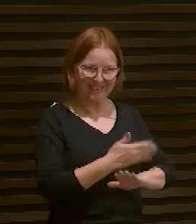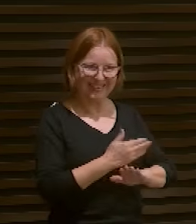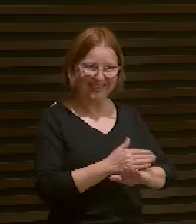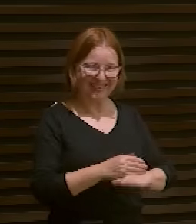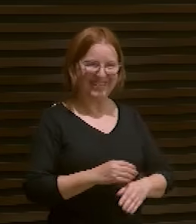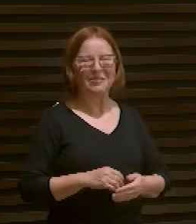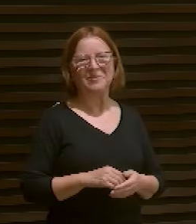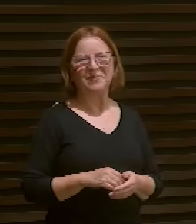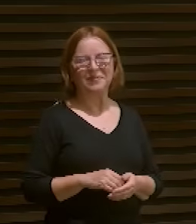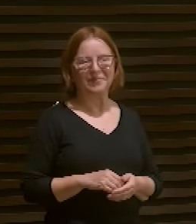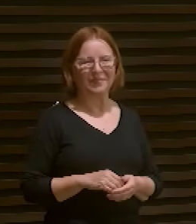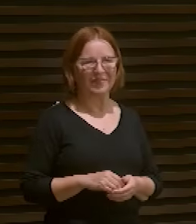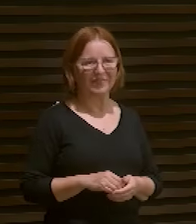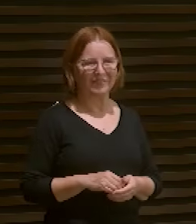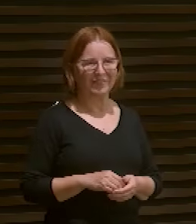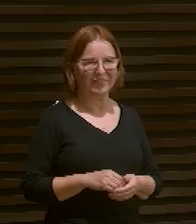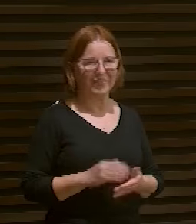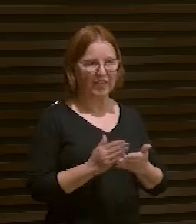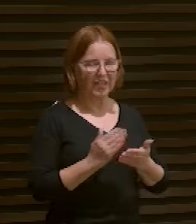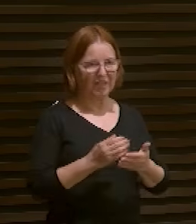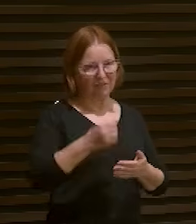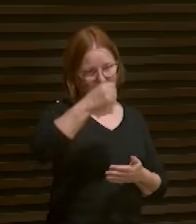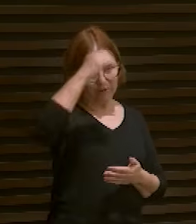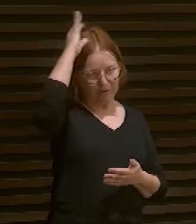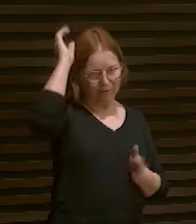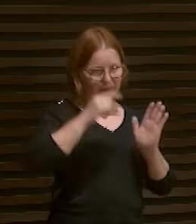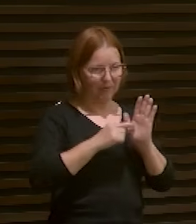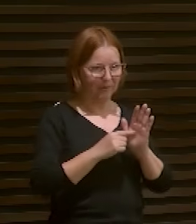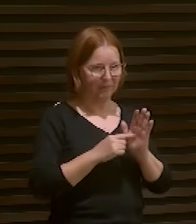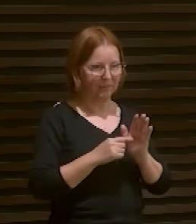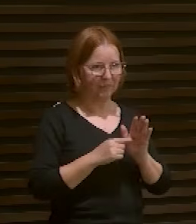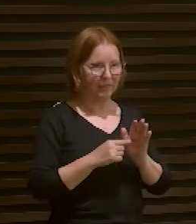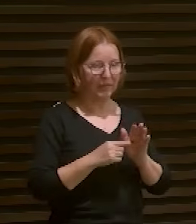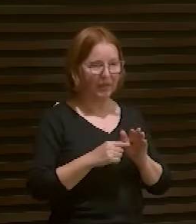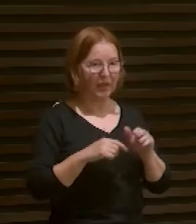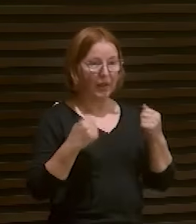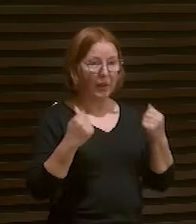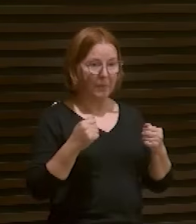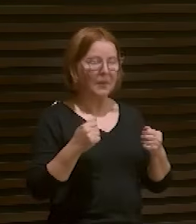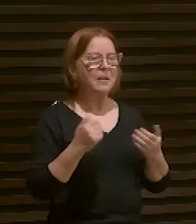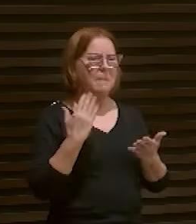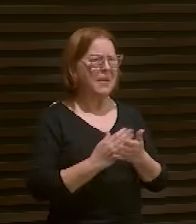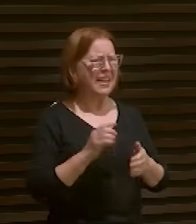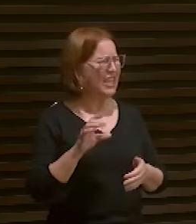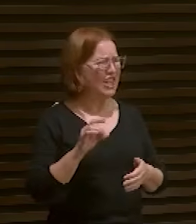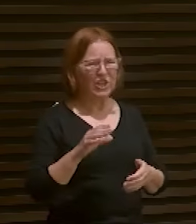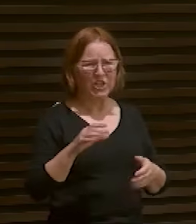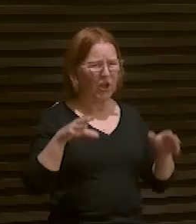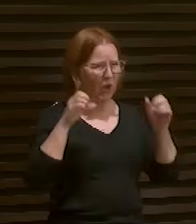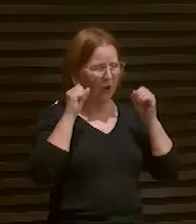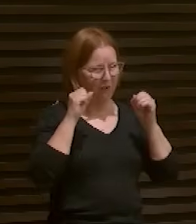capítulo 16 de Romanos. Precisamos sair, parar de ser ouvinte da palavra e ser praticante. parar de